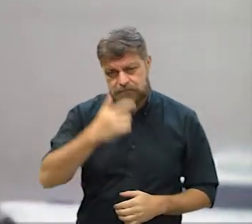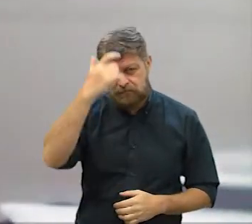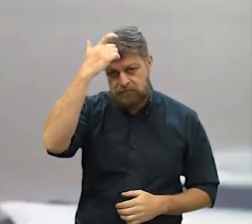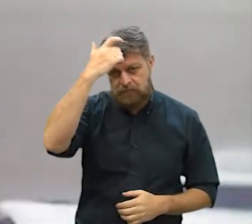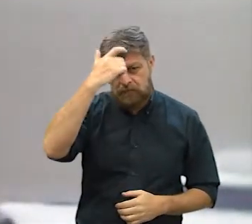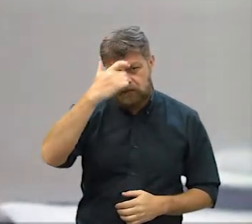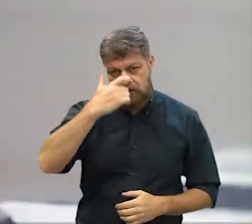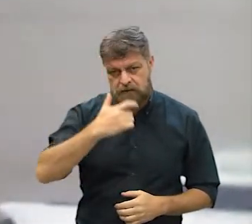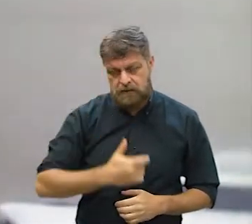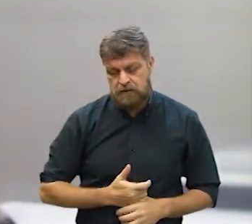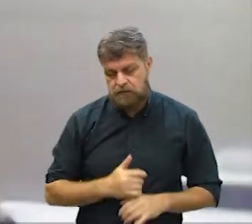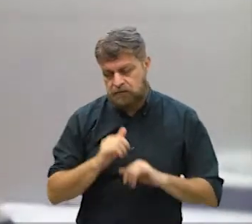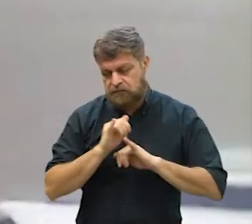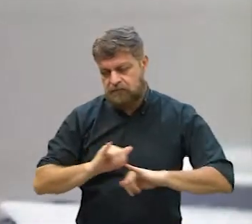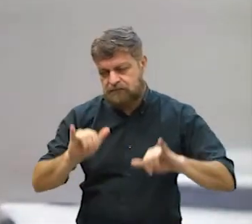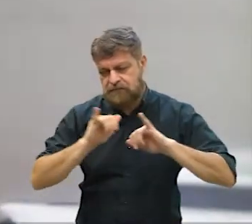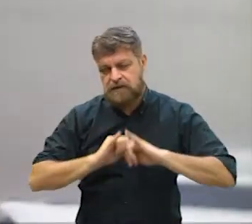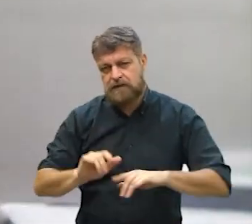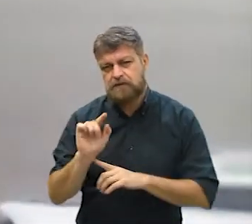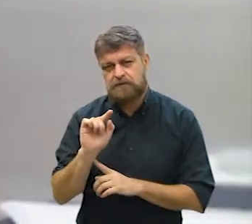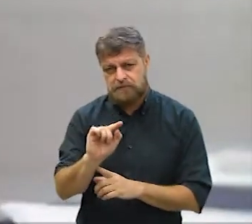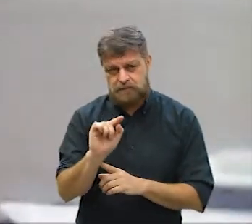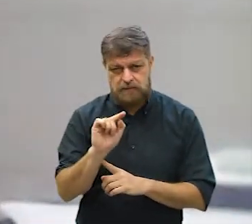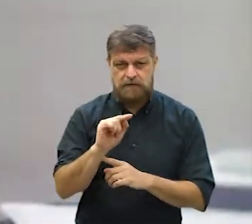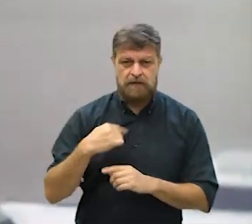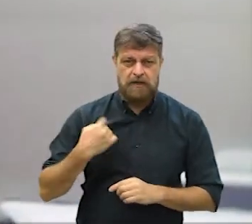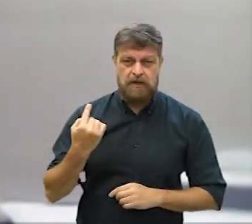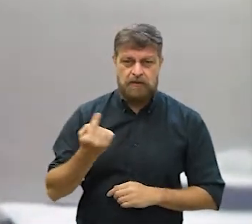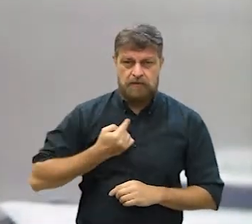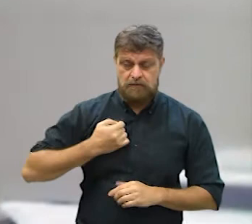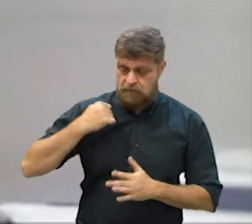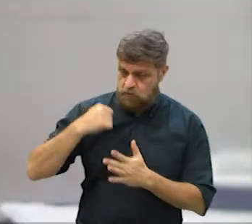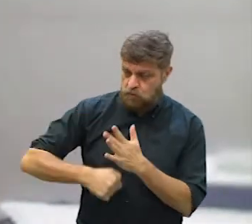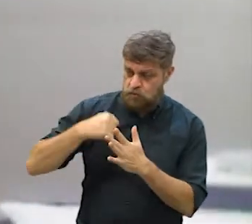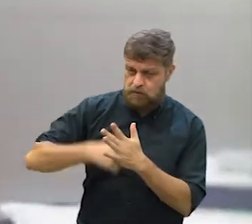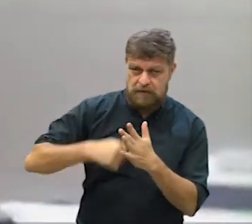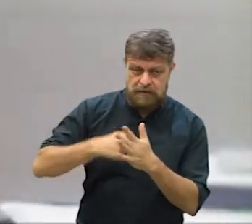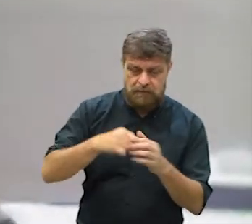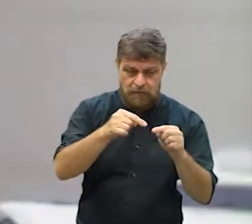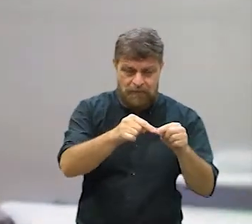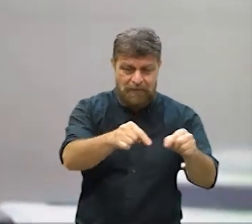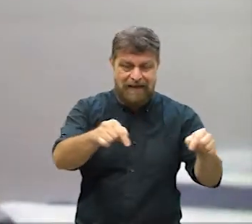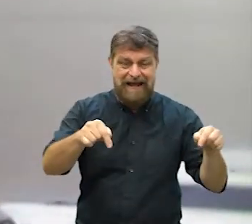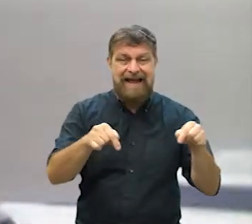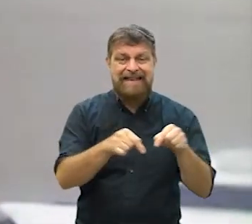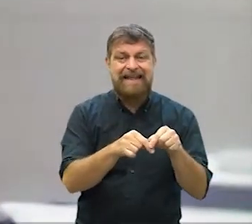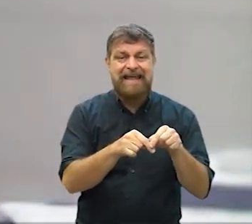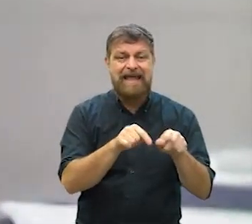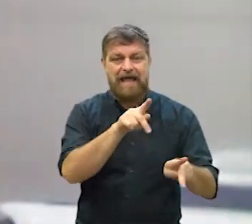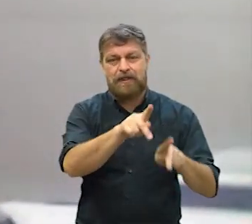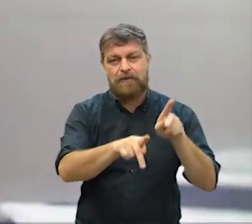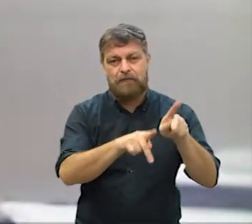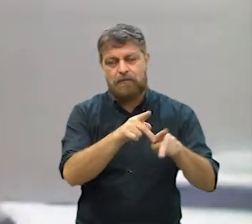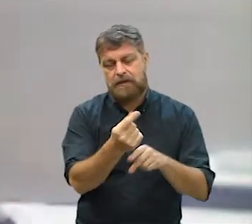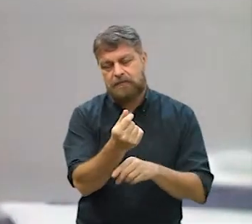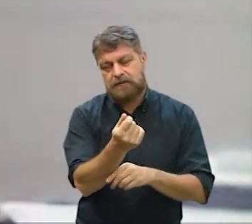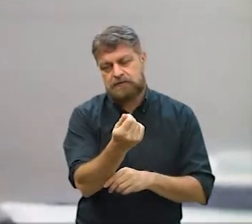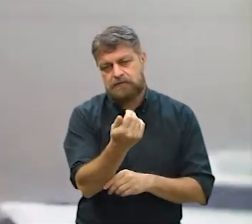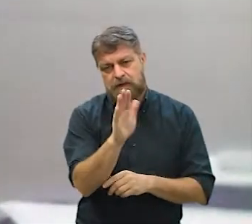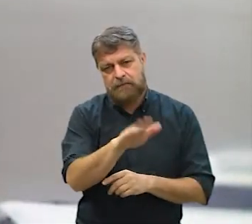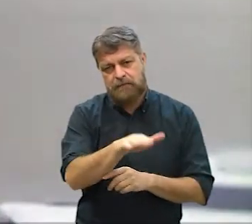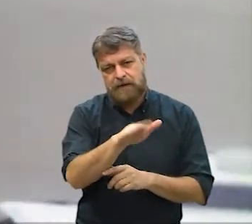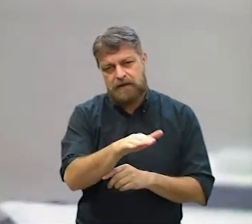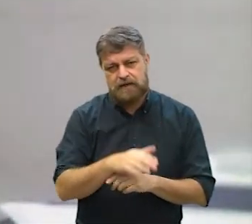nossa parte aqui, eu tenho falado aqui para eles, nós lutaremos por terrenos populares, terrenos, né? Porque